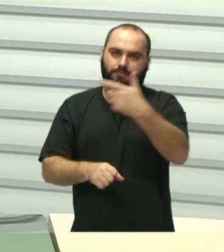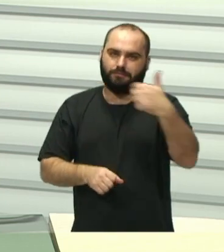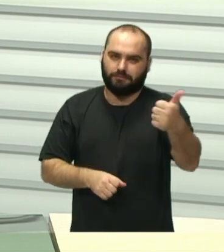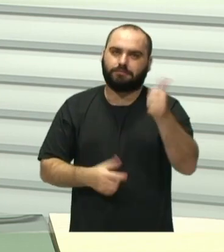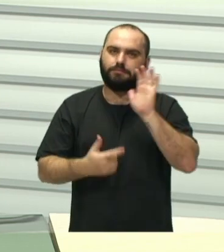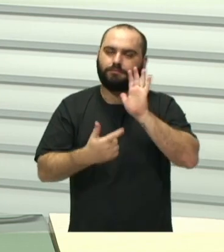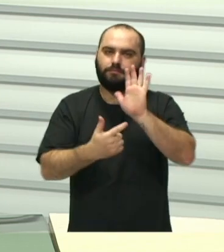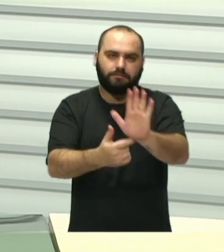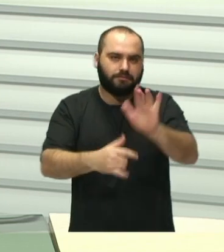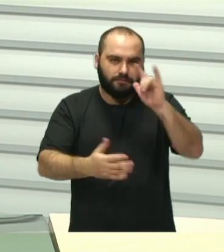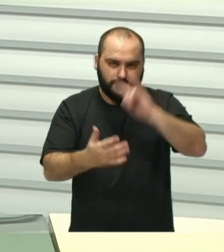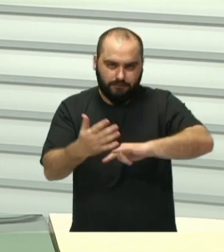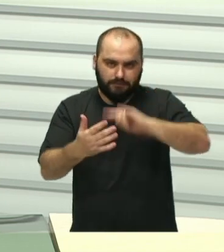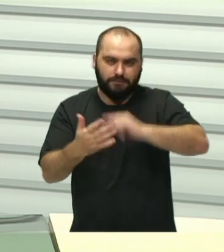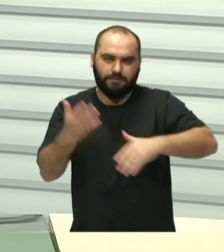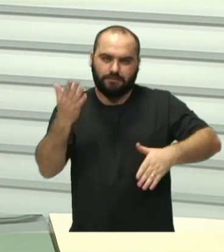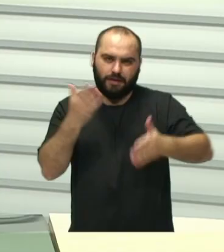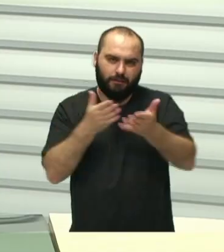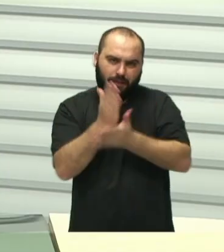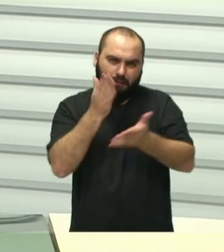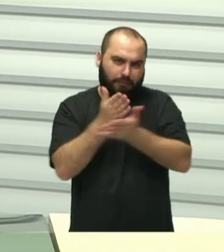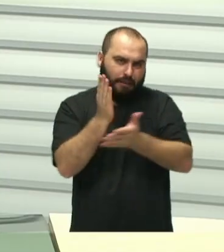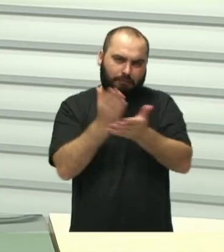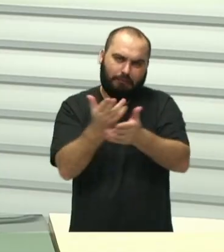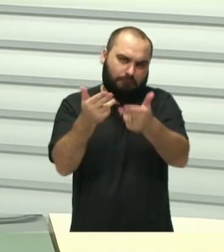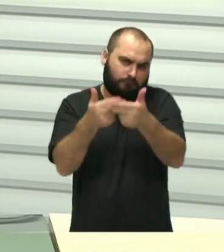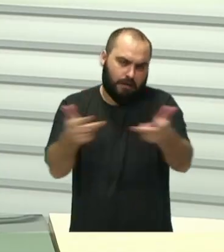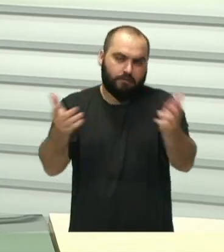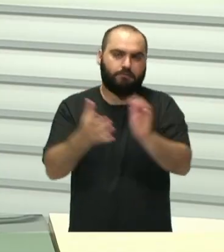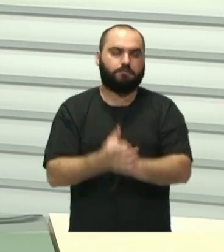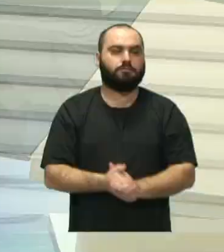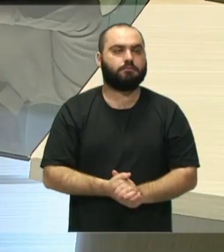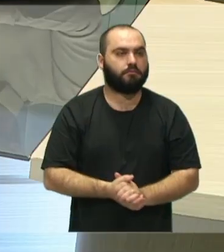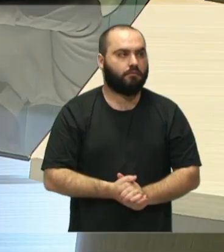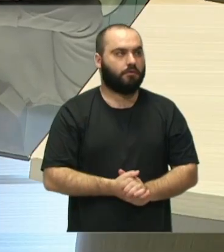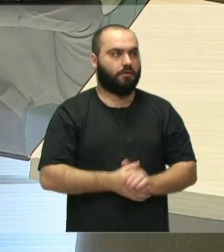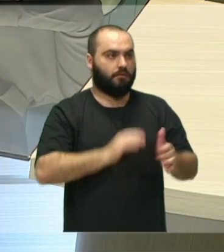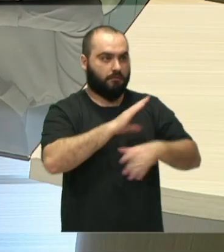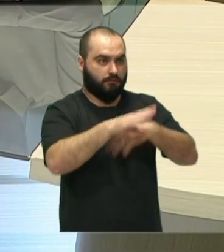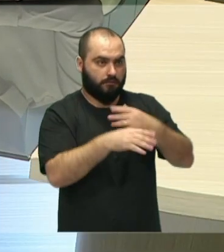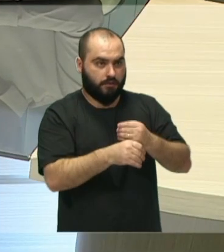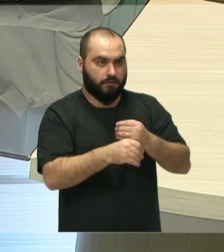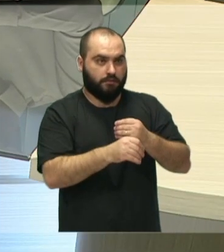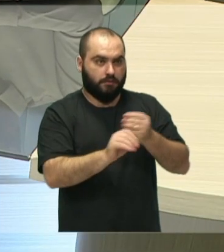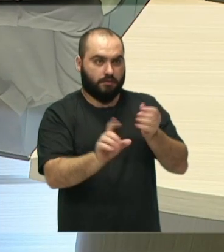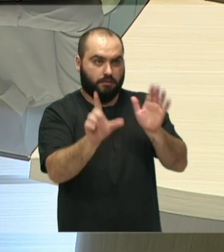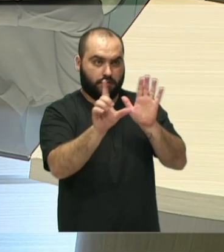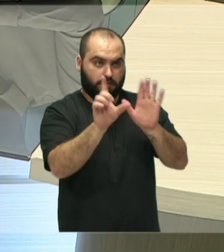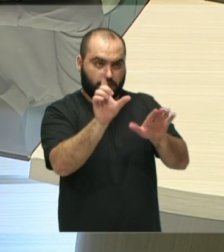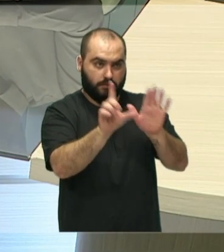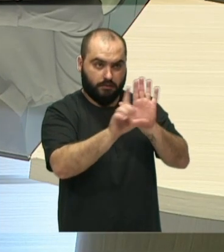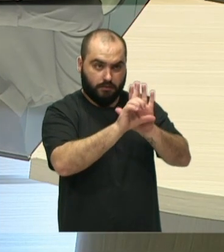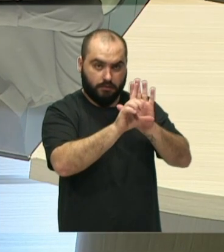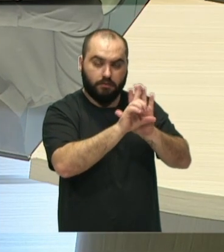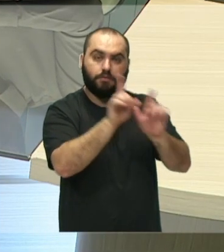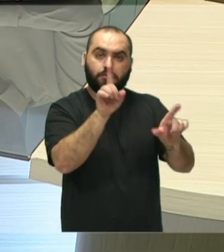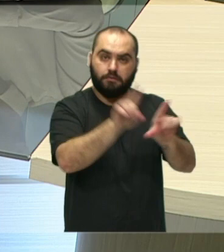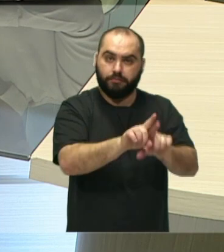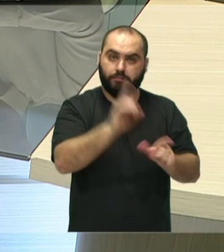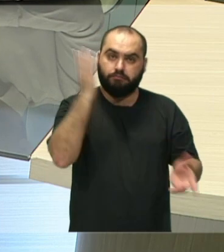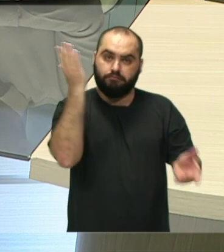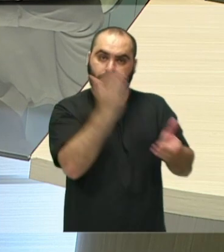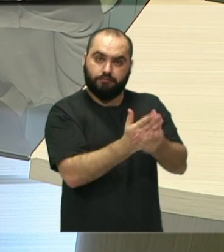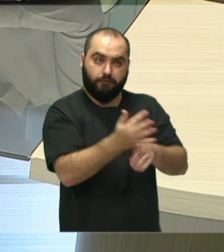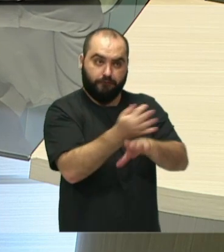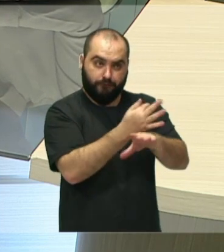demonstra que aprovamos muito vai ser que elementos que é uma emenda à lei orgânica também Xingu e o recesso parlamentar de Julho né também teve